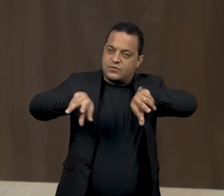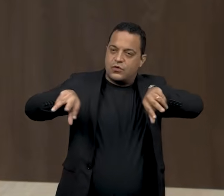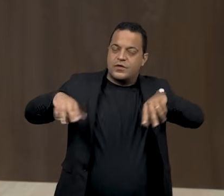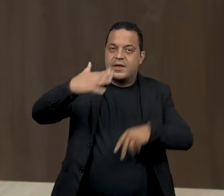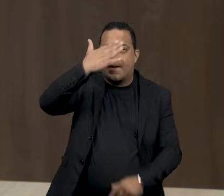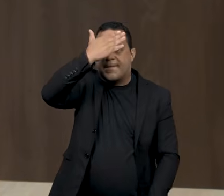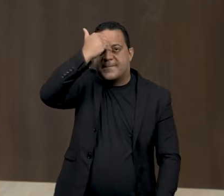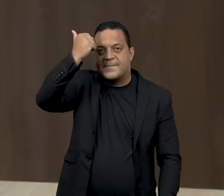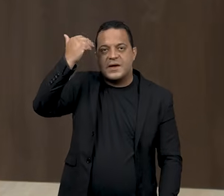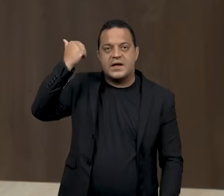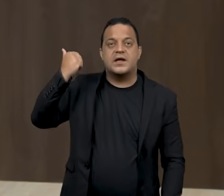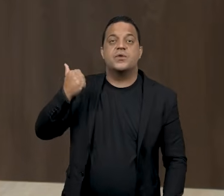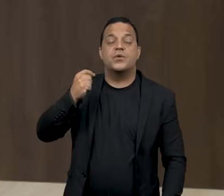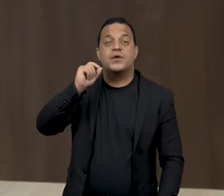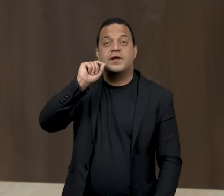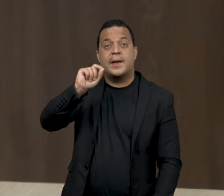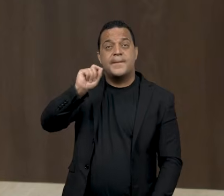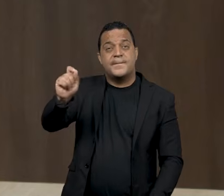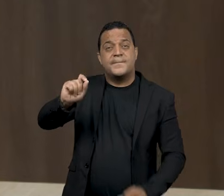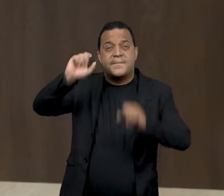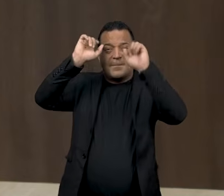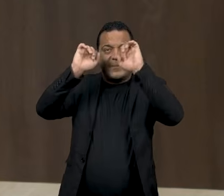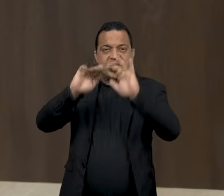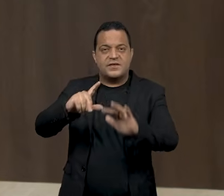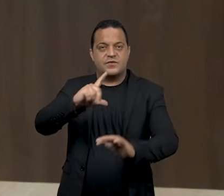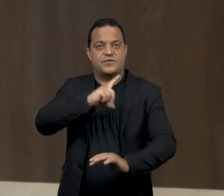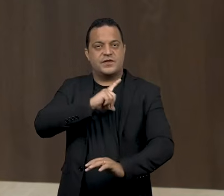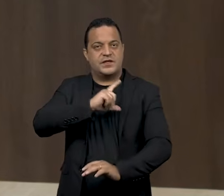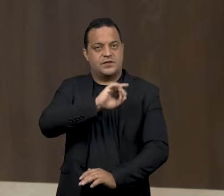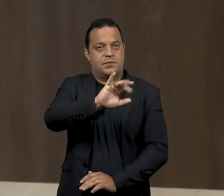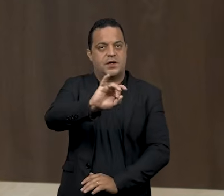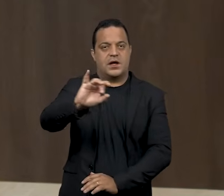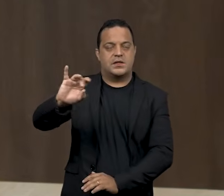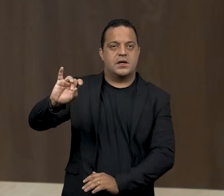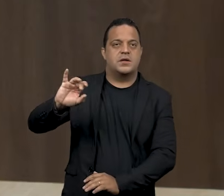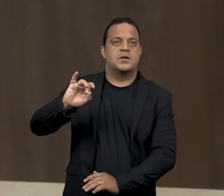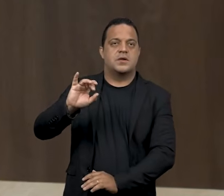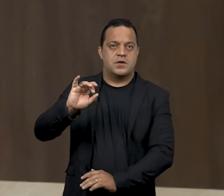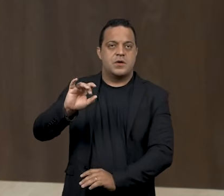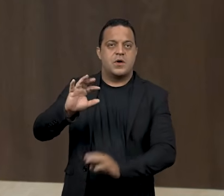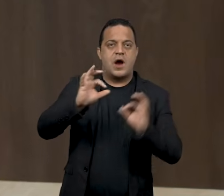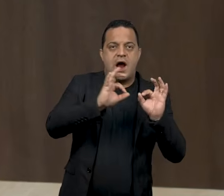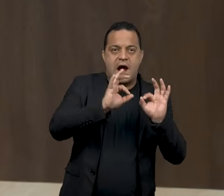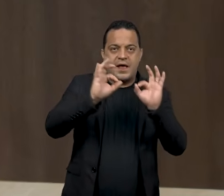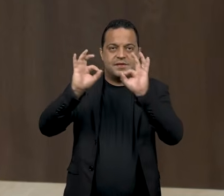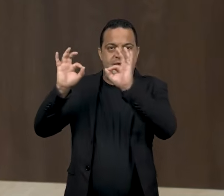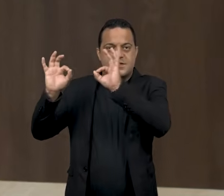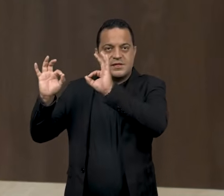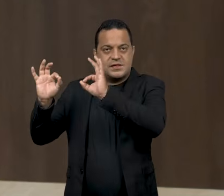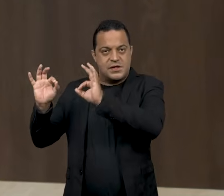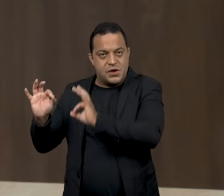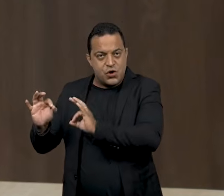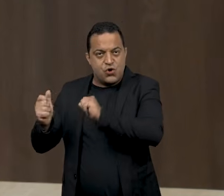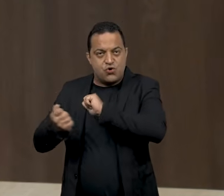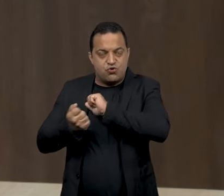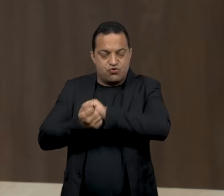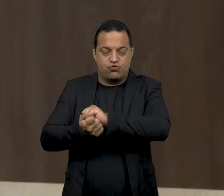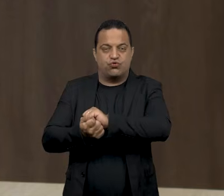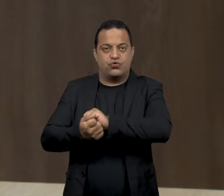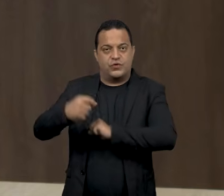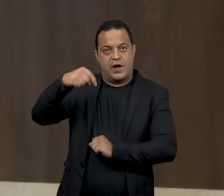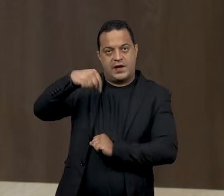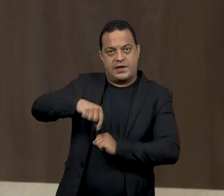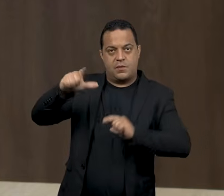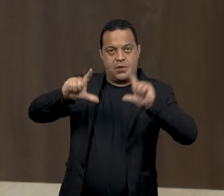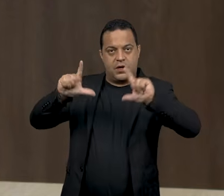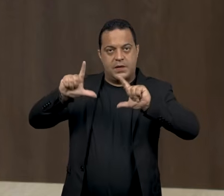enviar, muitas bênçãos ainda serão derramadas sobre todos aqueles que nos assistirem e estiverem conosco